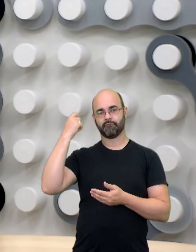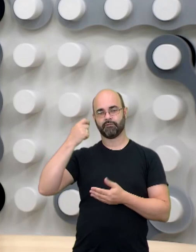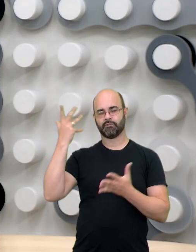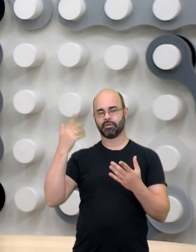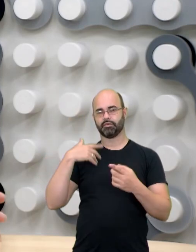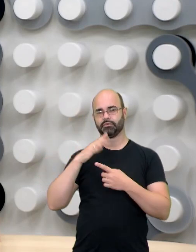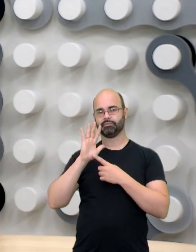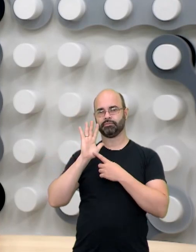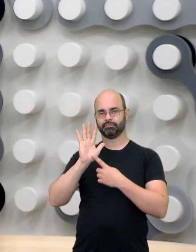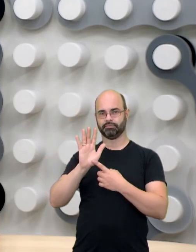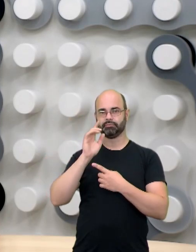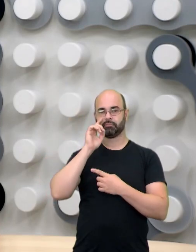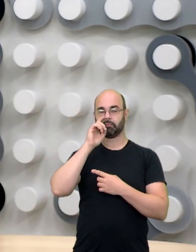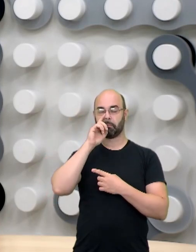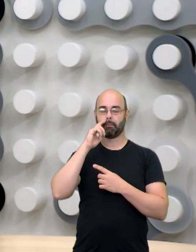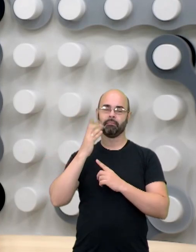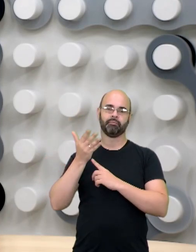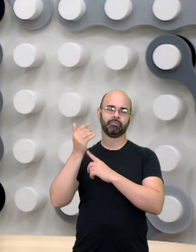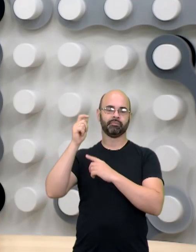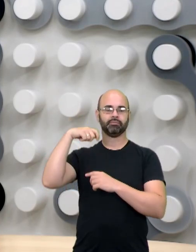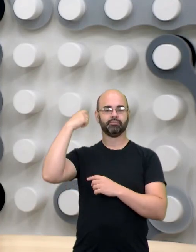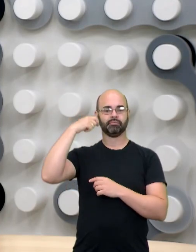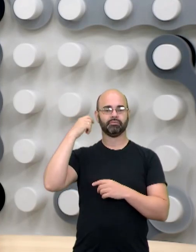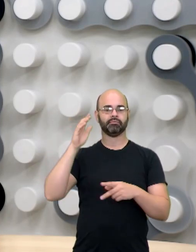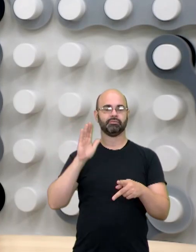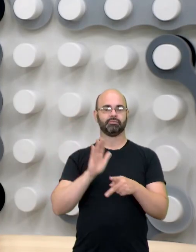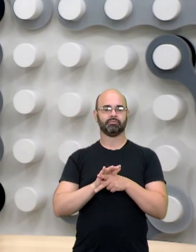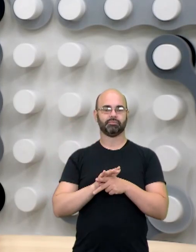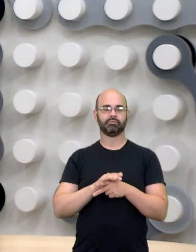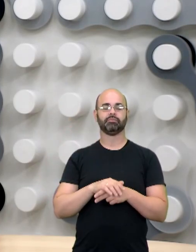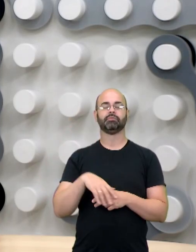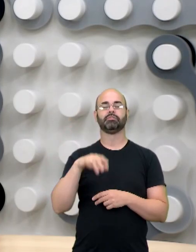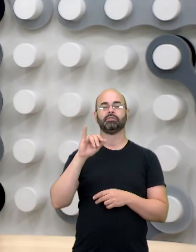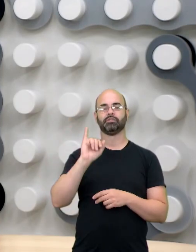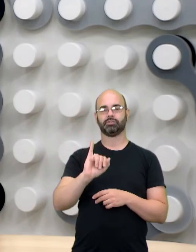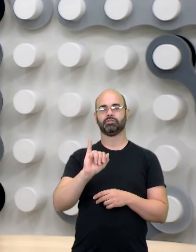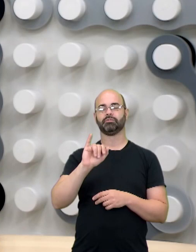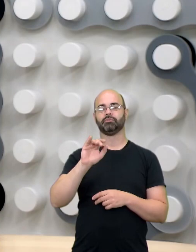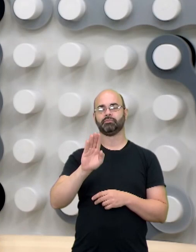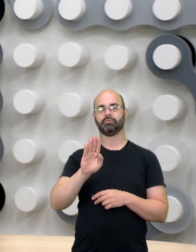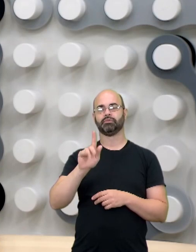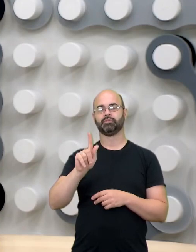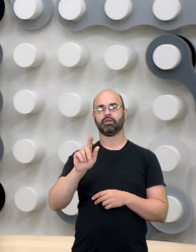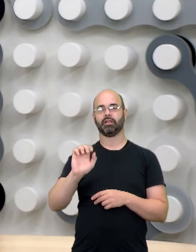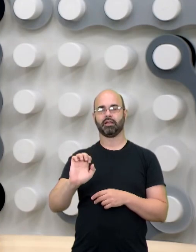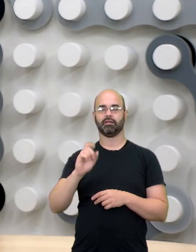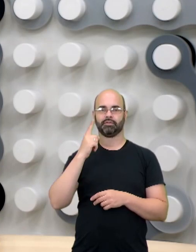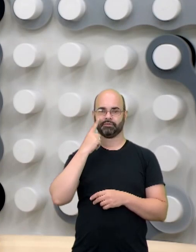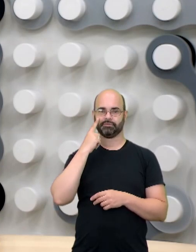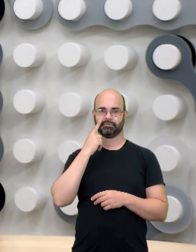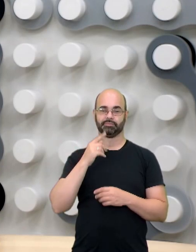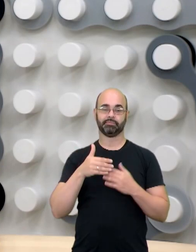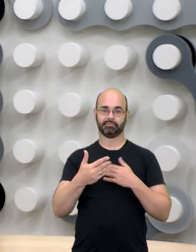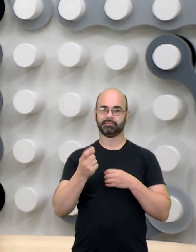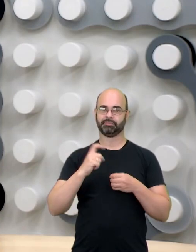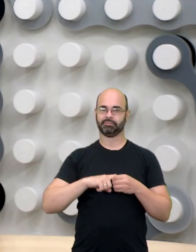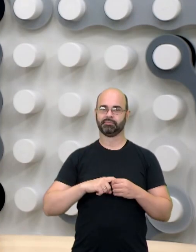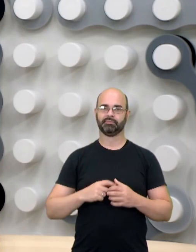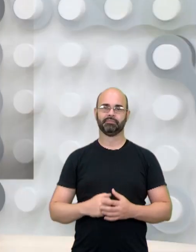da informação, né, que é um vídeo do Instituto Brasileiro de Geografia e Estatística. Daqui a pouco nós retornamos.